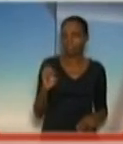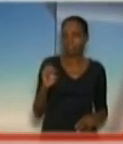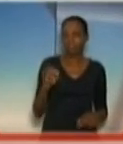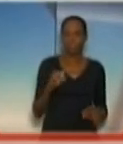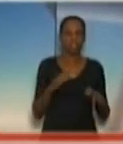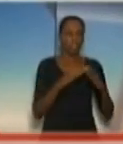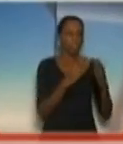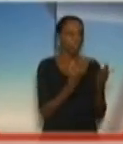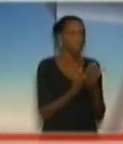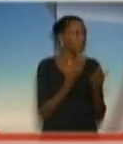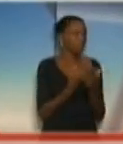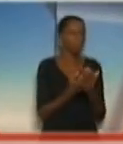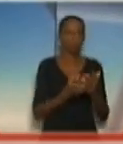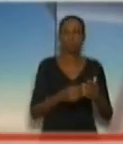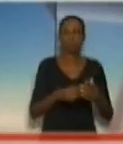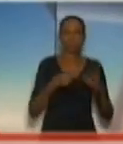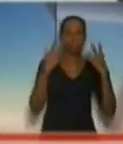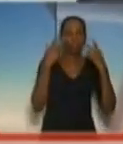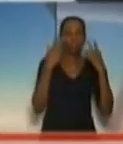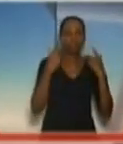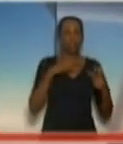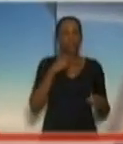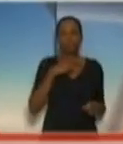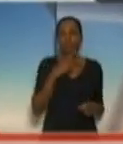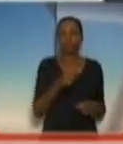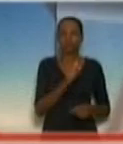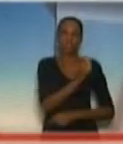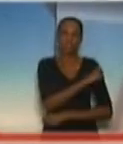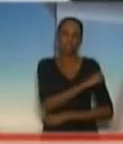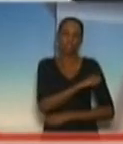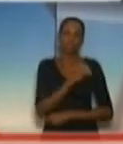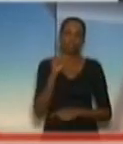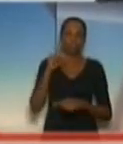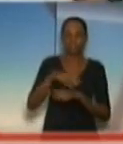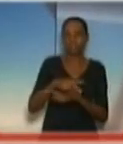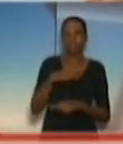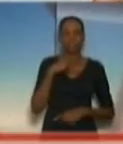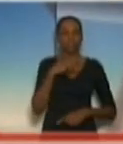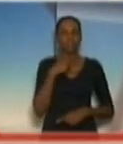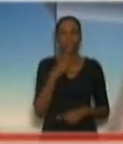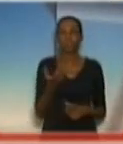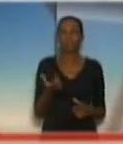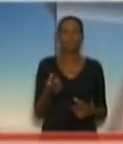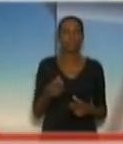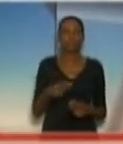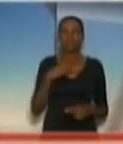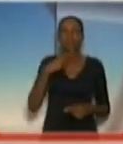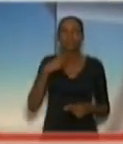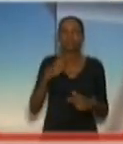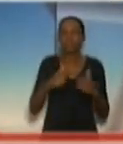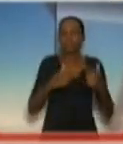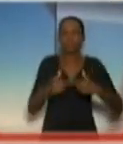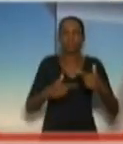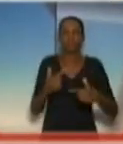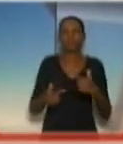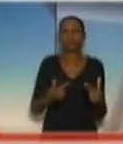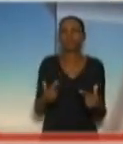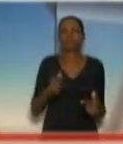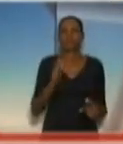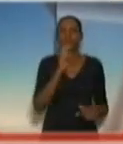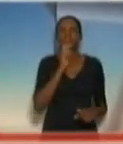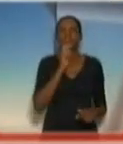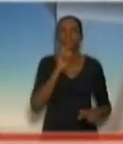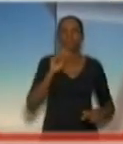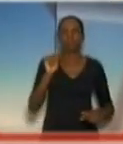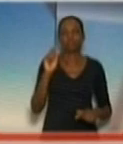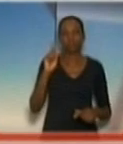funciona. Não, o aluno não vai conseguir entrar na escola, ou seja, não há a mínima condição de funcionamento, porque ele tem uma